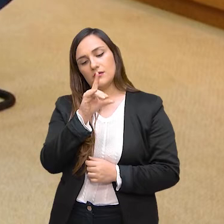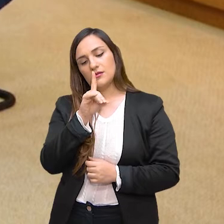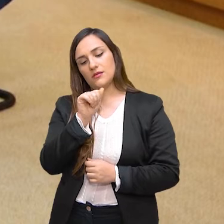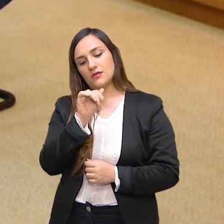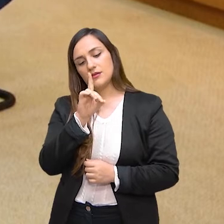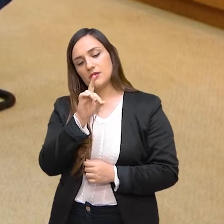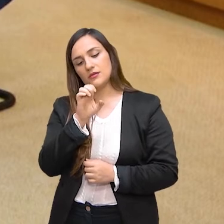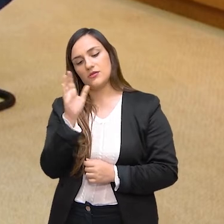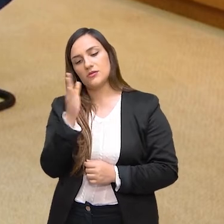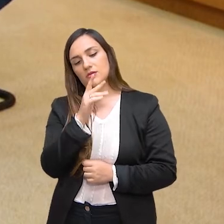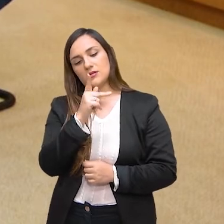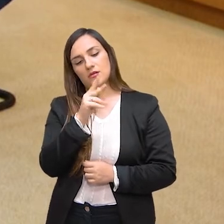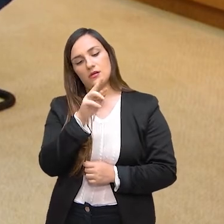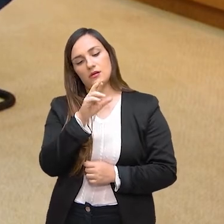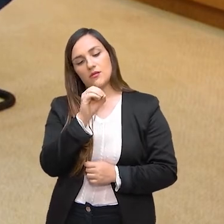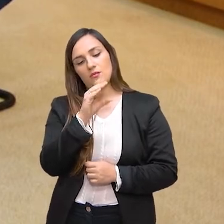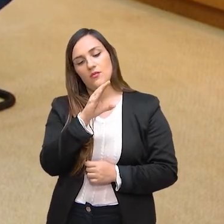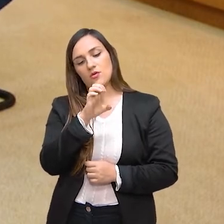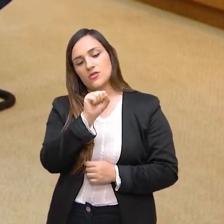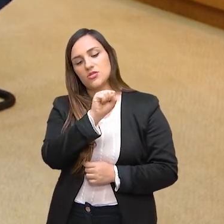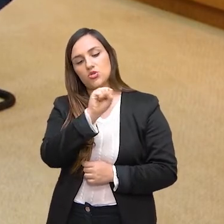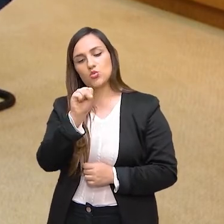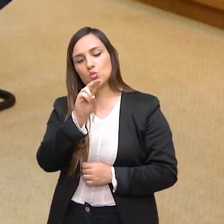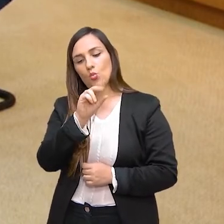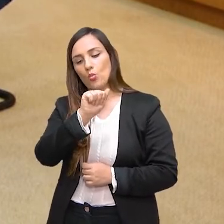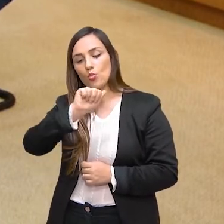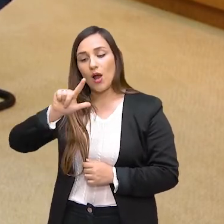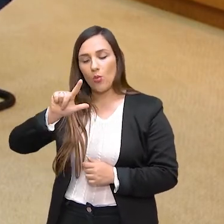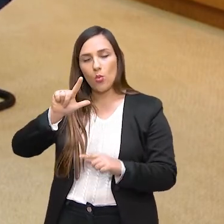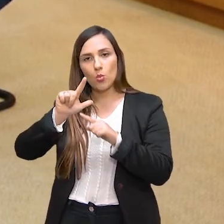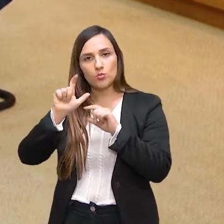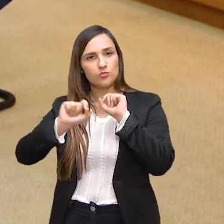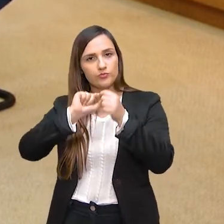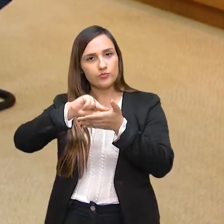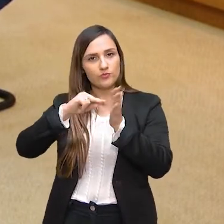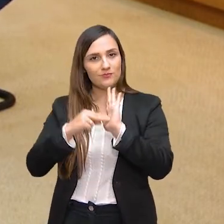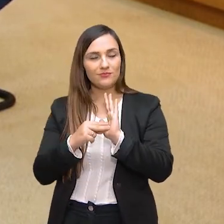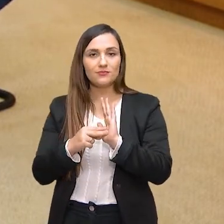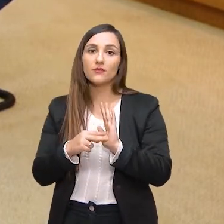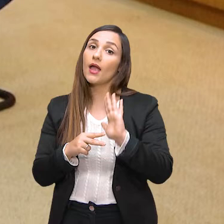porque nós estamos, para falar de capacidade processual, nós temos que falar das pessoas.